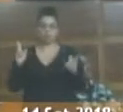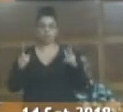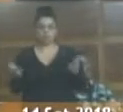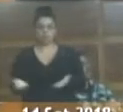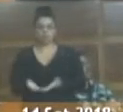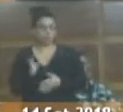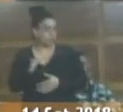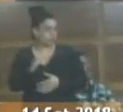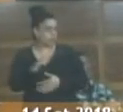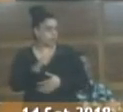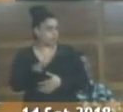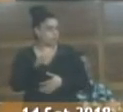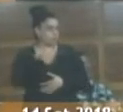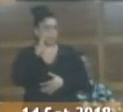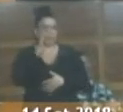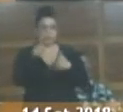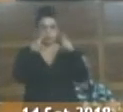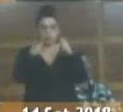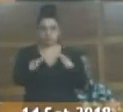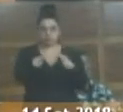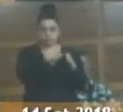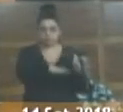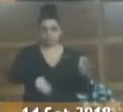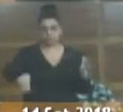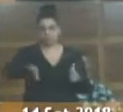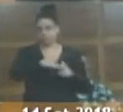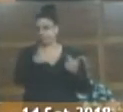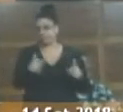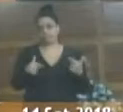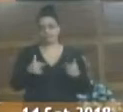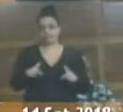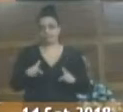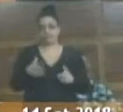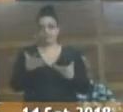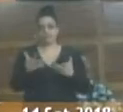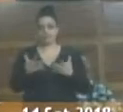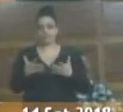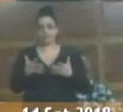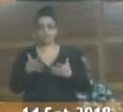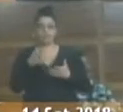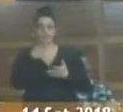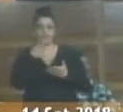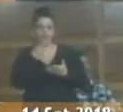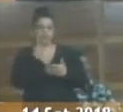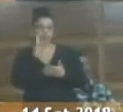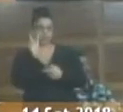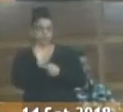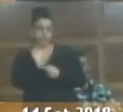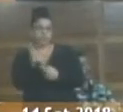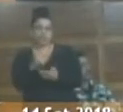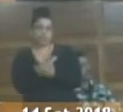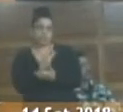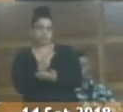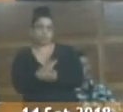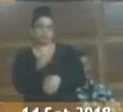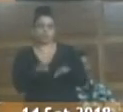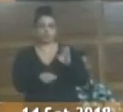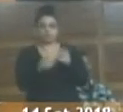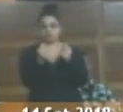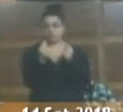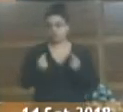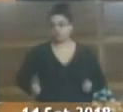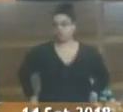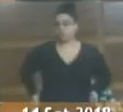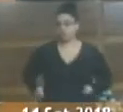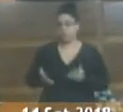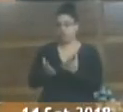as especificidades locais, né? Então, esse sistema se demonstrou ineficiente. Então, assim, existe, às vezes, um gasto de dinheiro